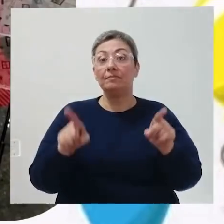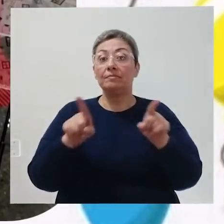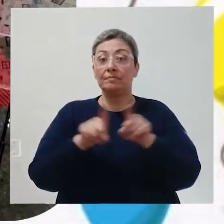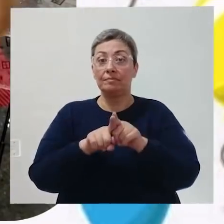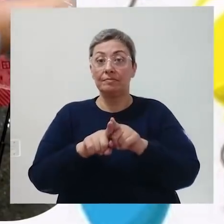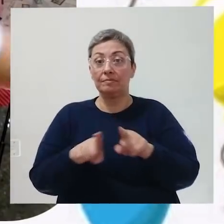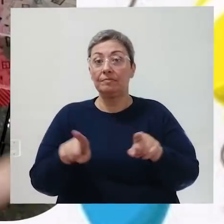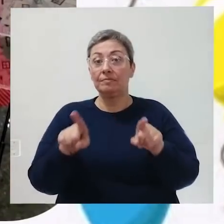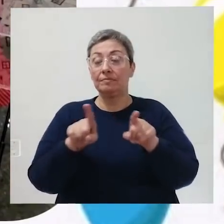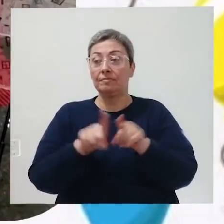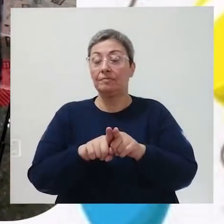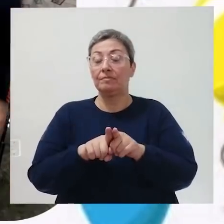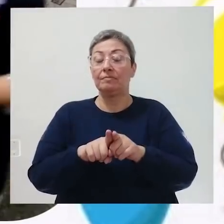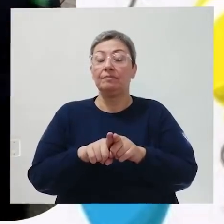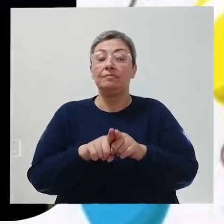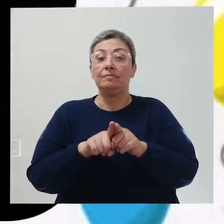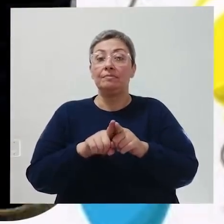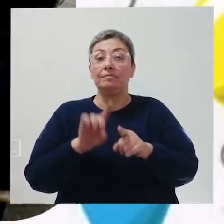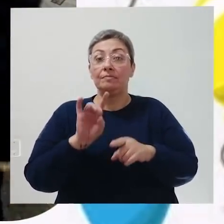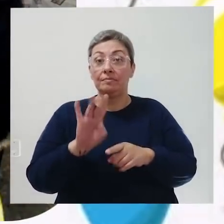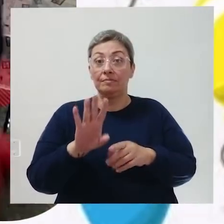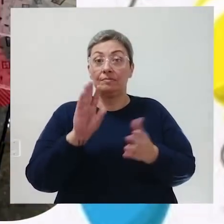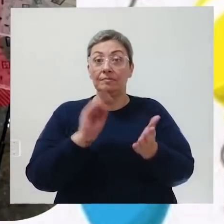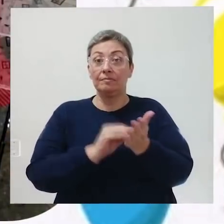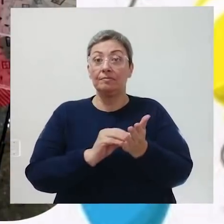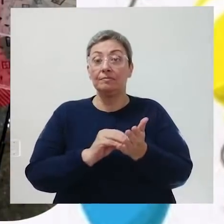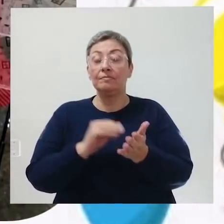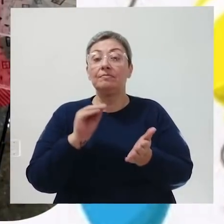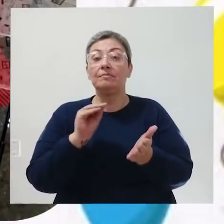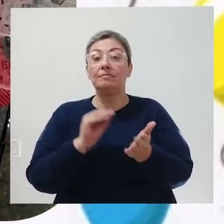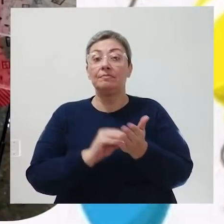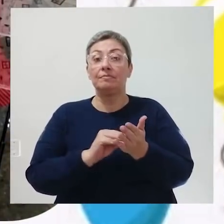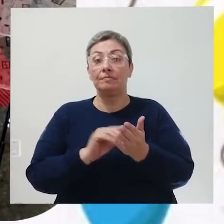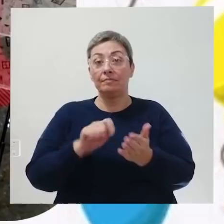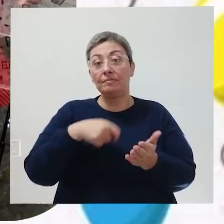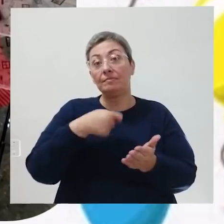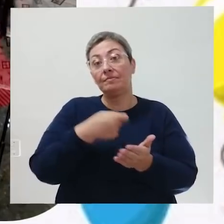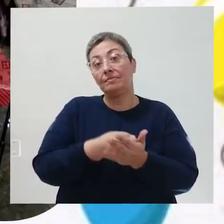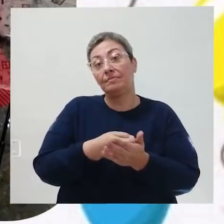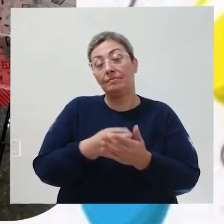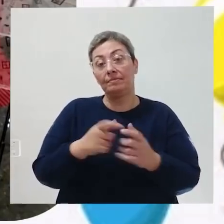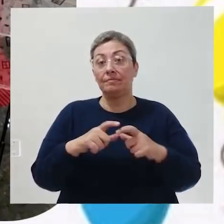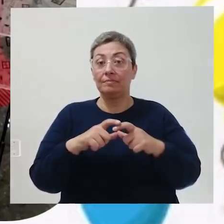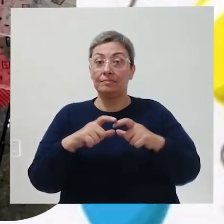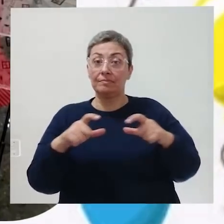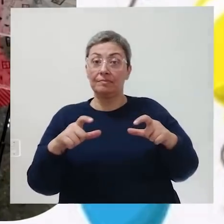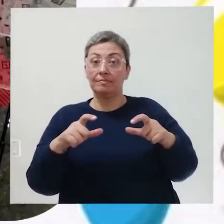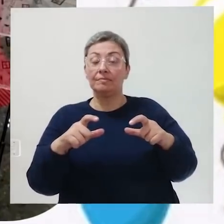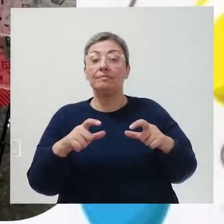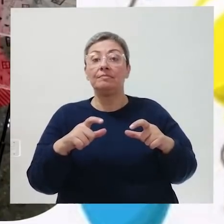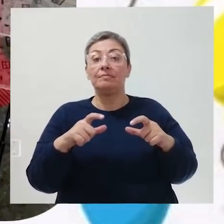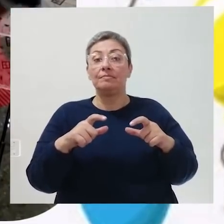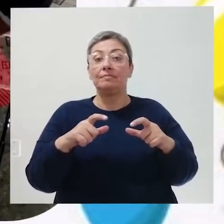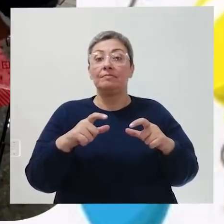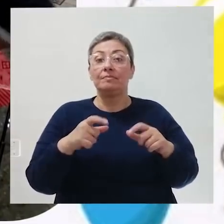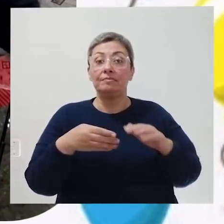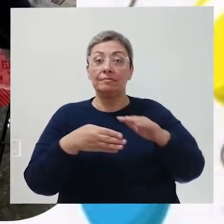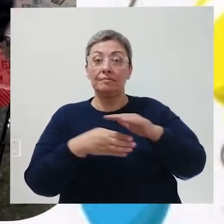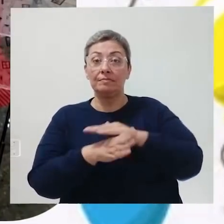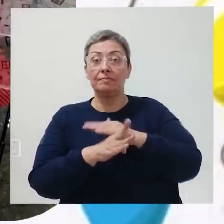e você vai também. Só falta pagar